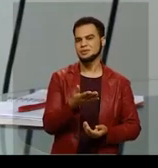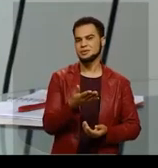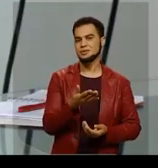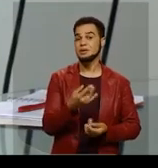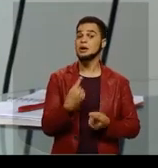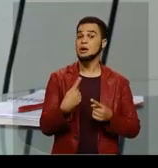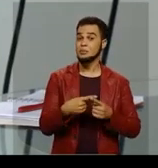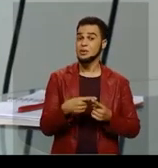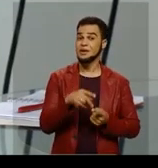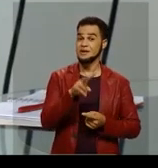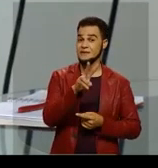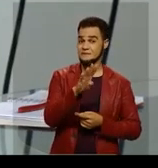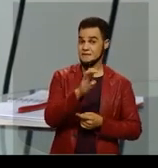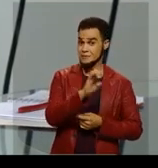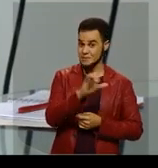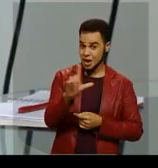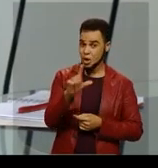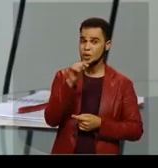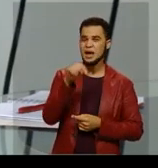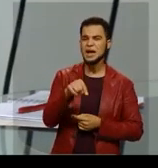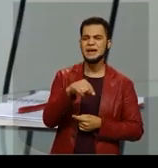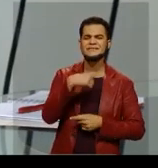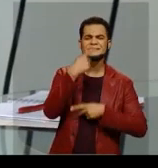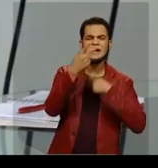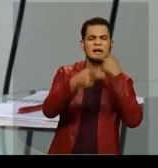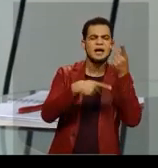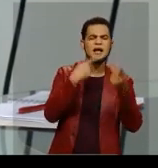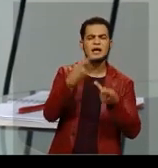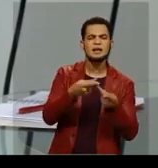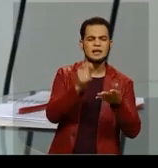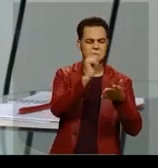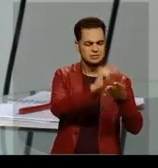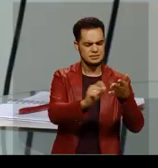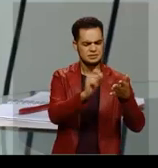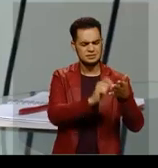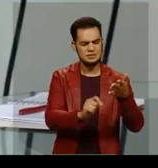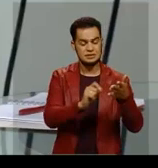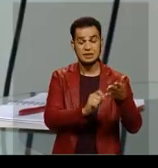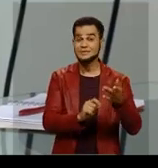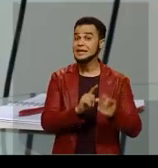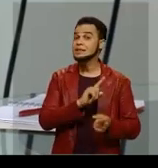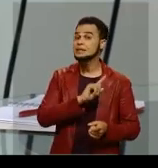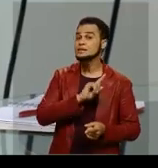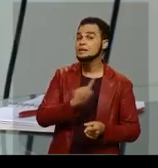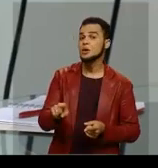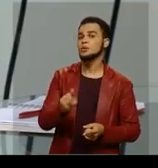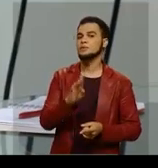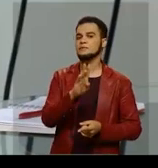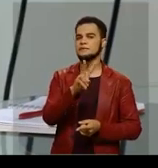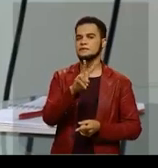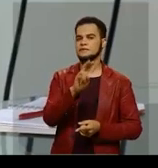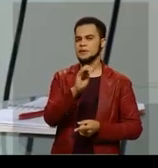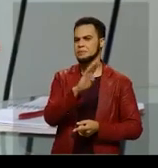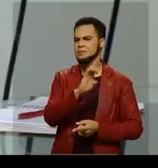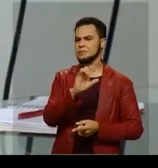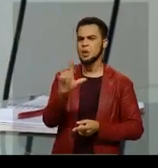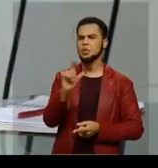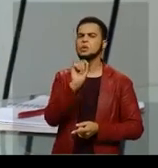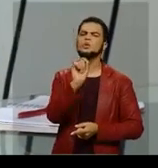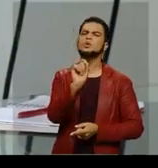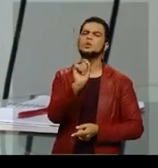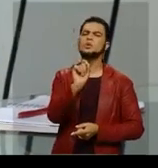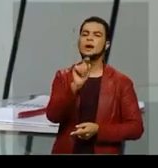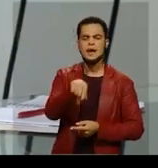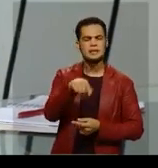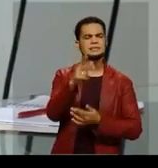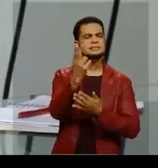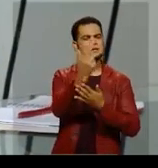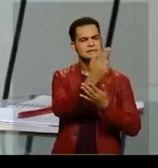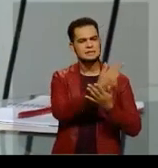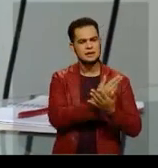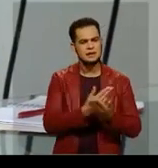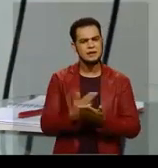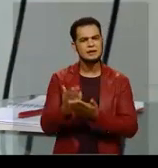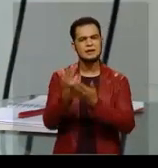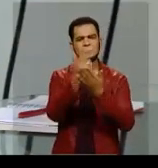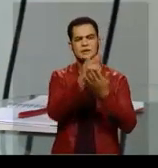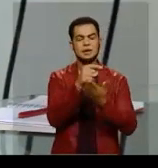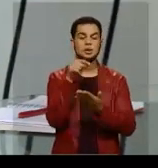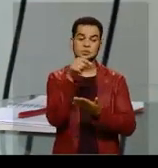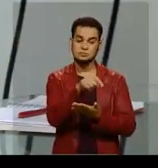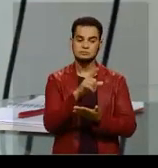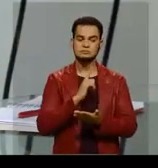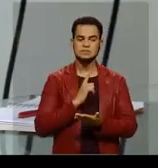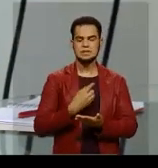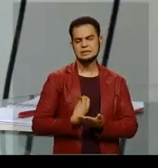verbal, as falas, né, é o que está escrito ali. E a não verbal são as imagens, são os desenhos, né? Então,